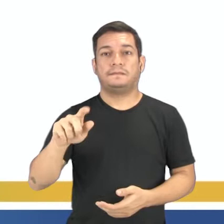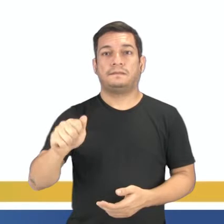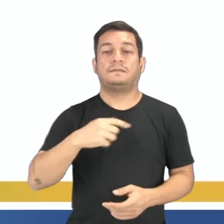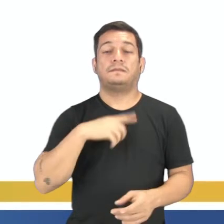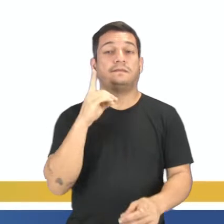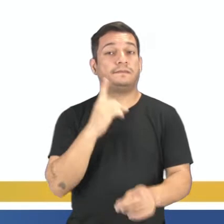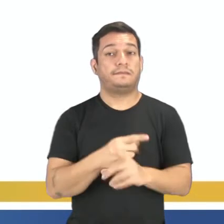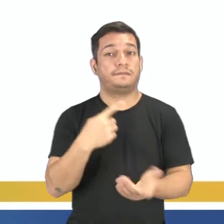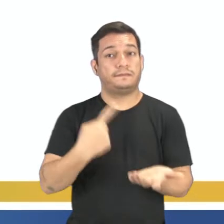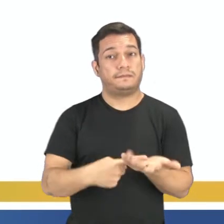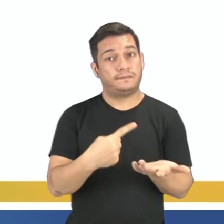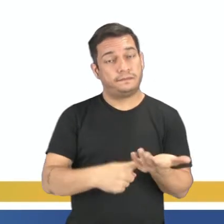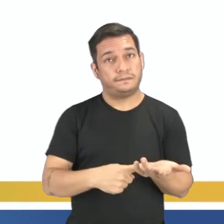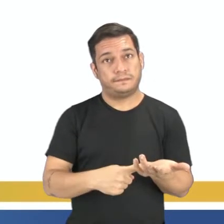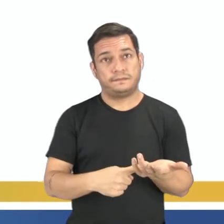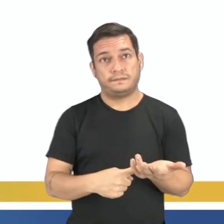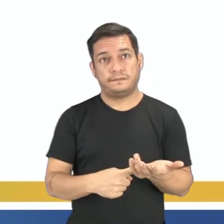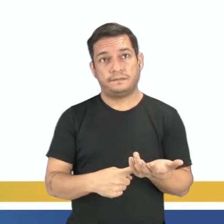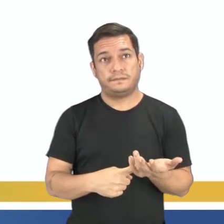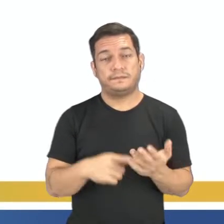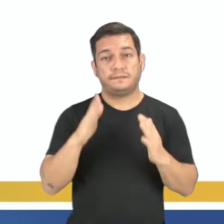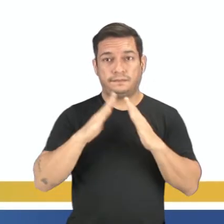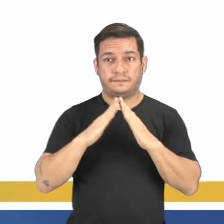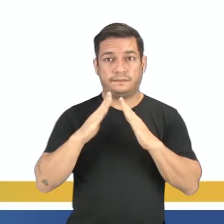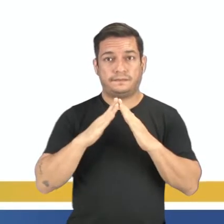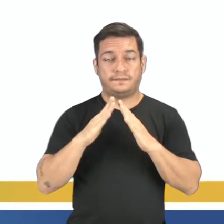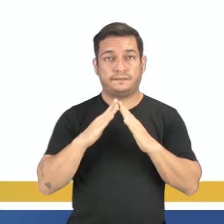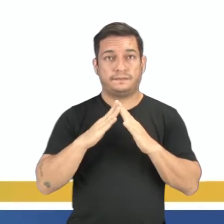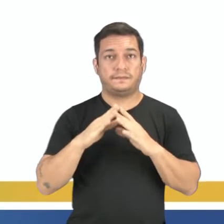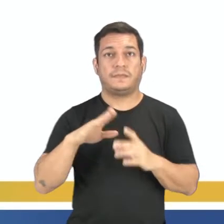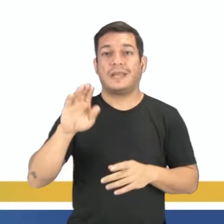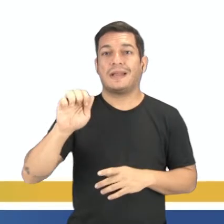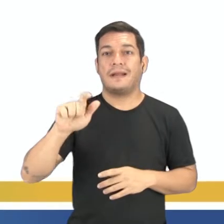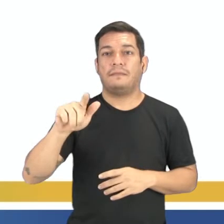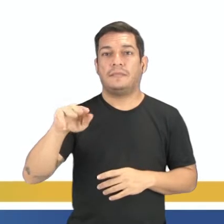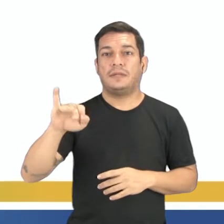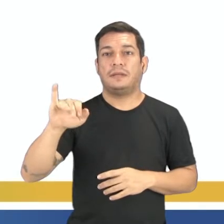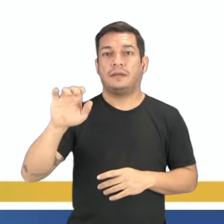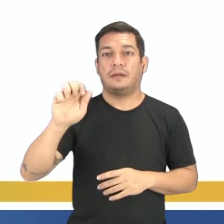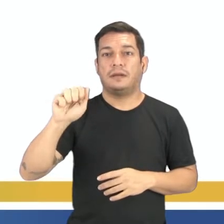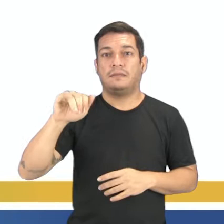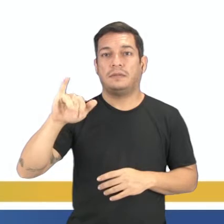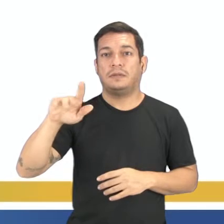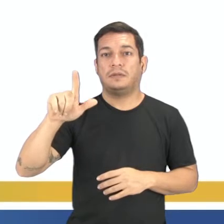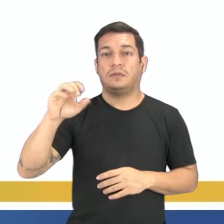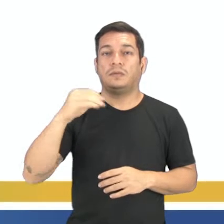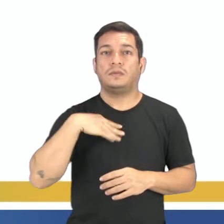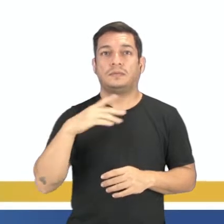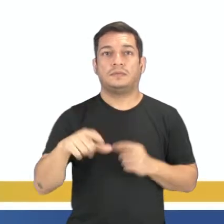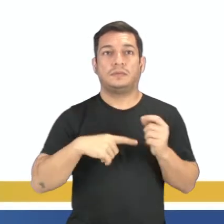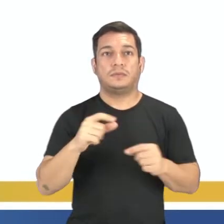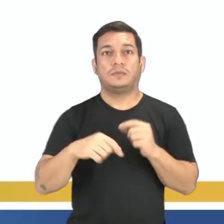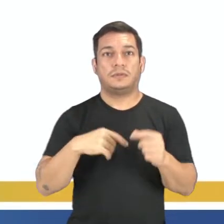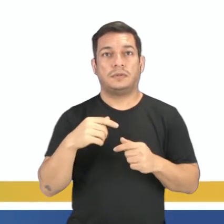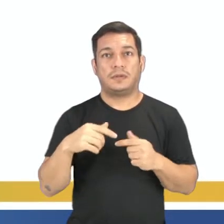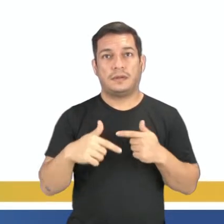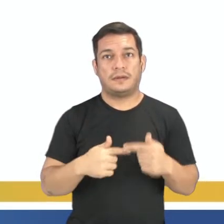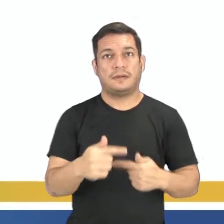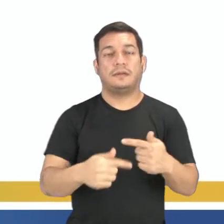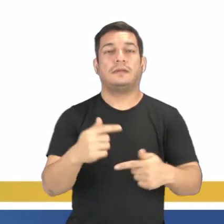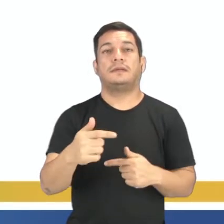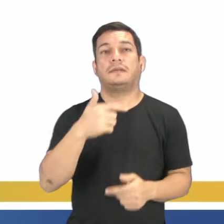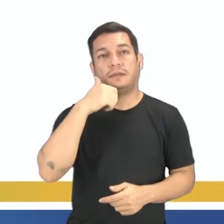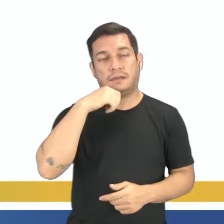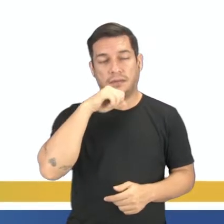um encontro em sua casa, Camilo recupera as antigas crenças herdadas da mãe e, assim